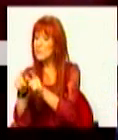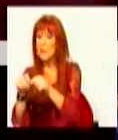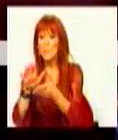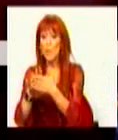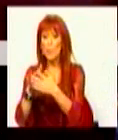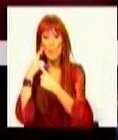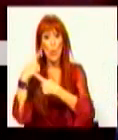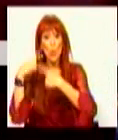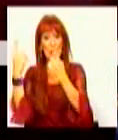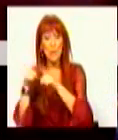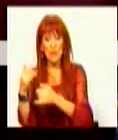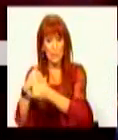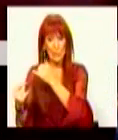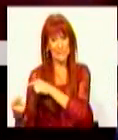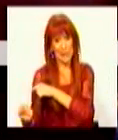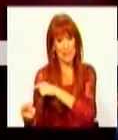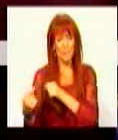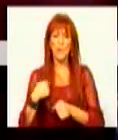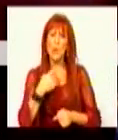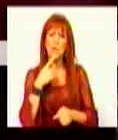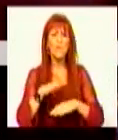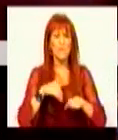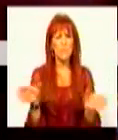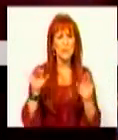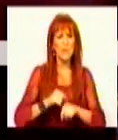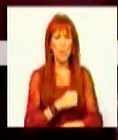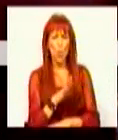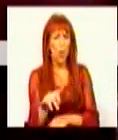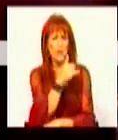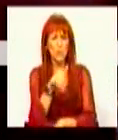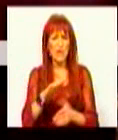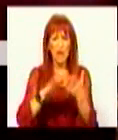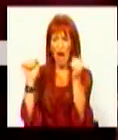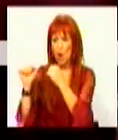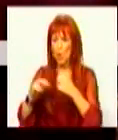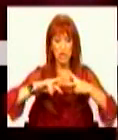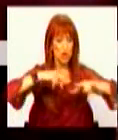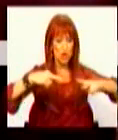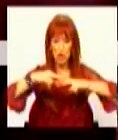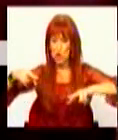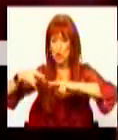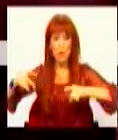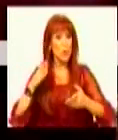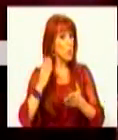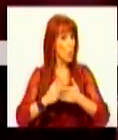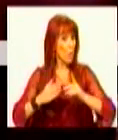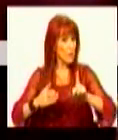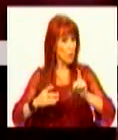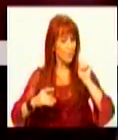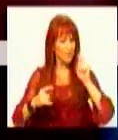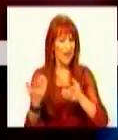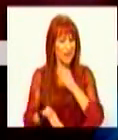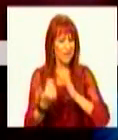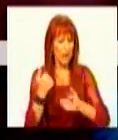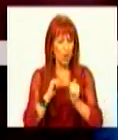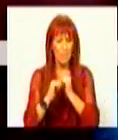pública nacional. Queria também dizer que celebramos mais quase 200 acordos com câmaras municipais, não só para tirar